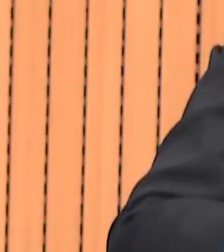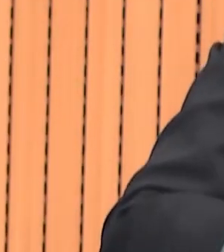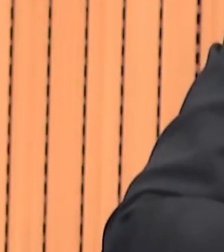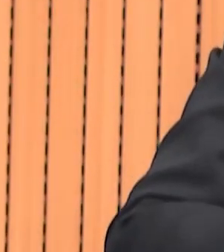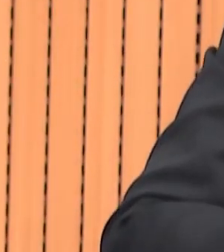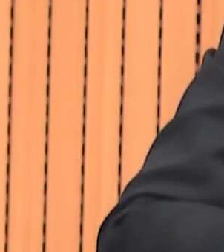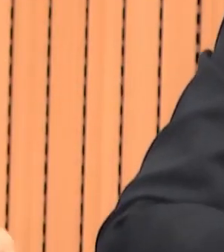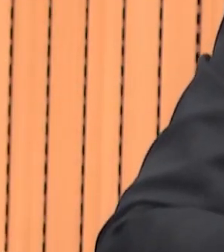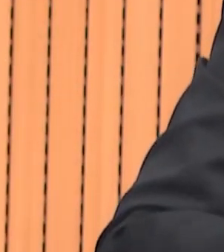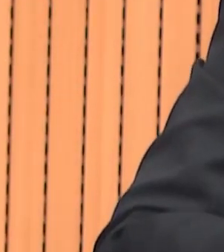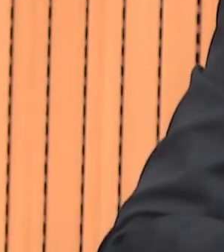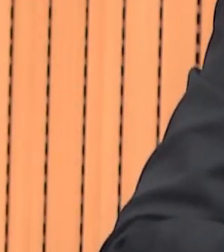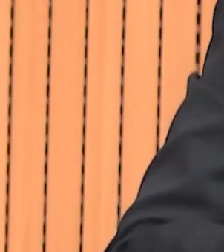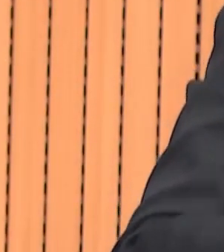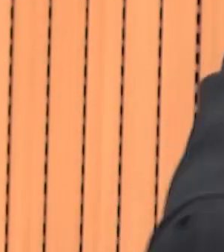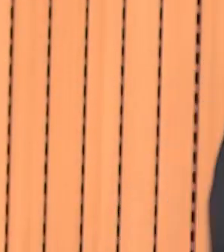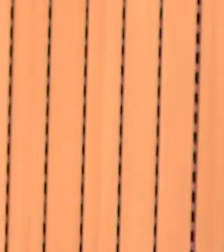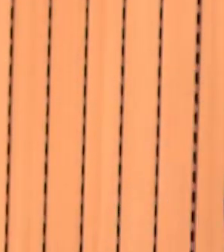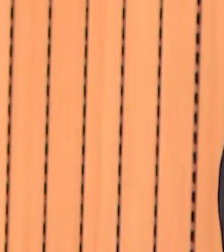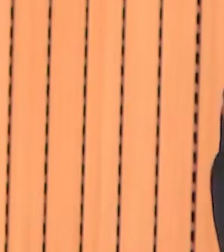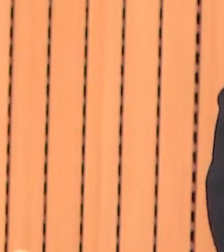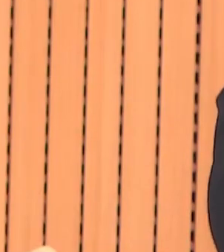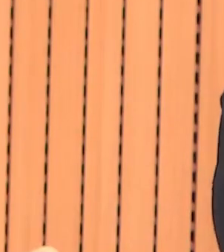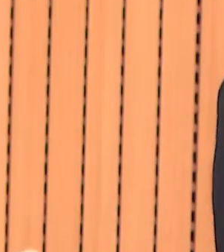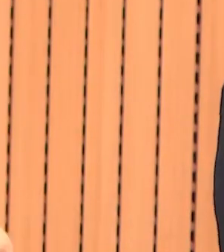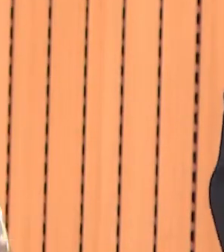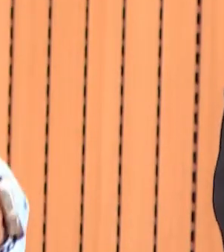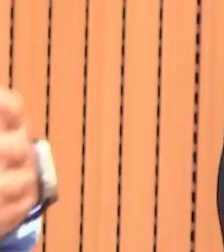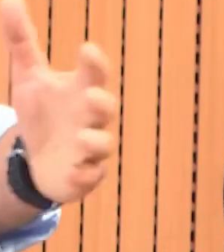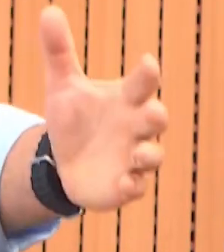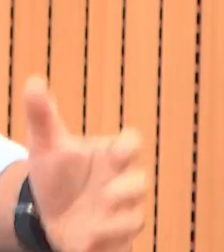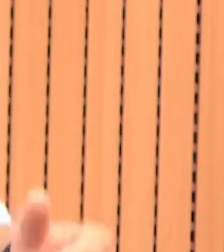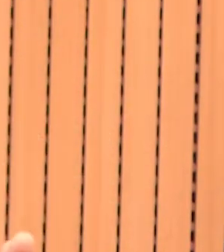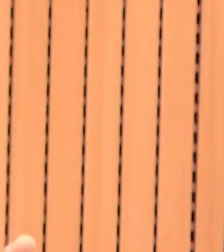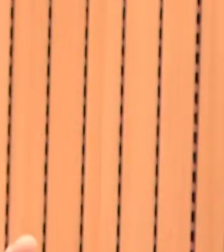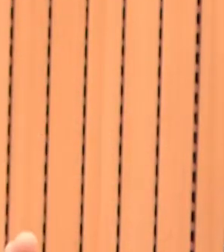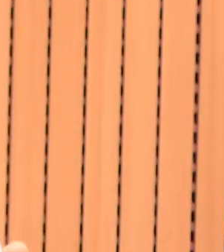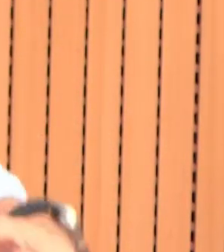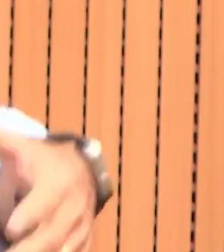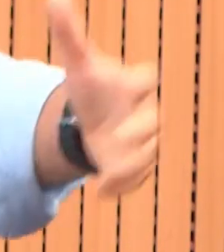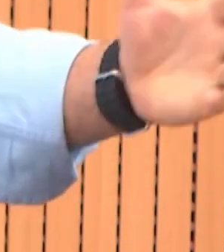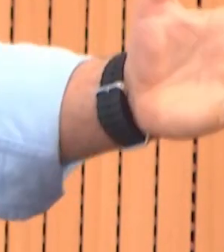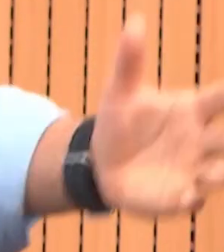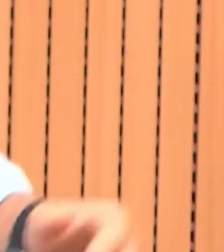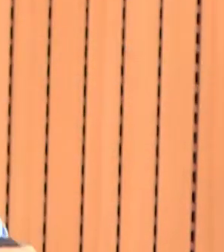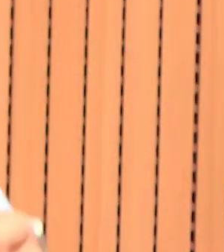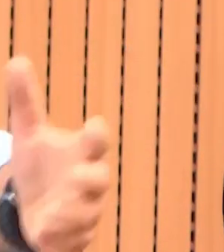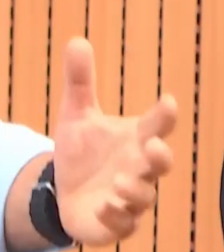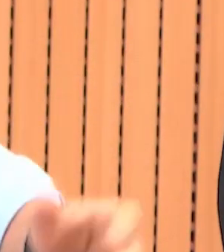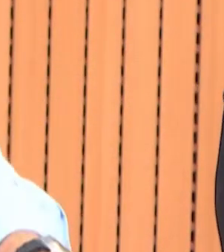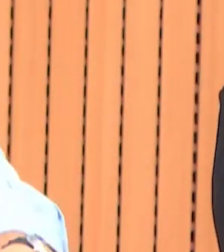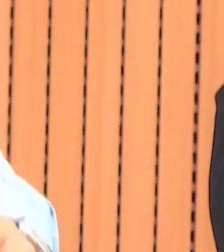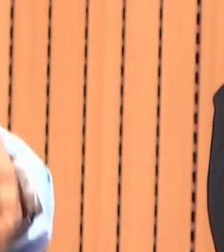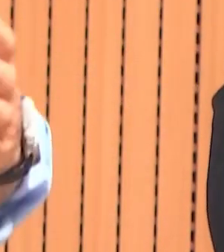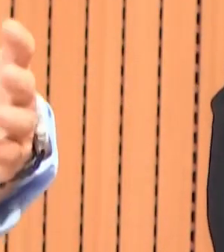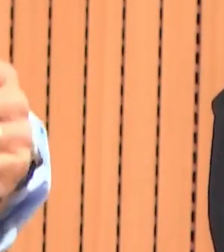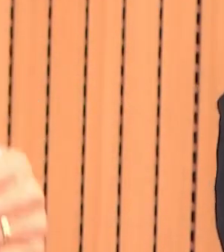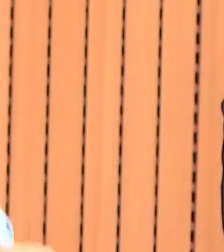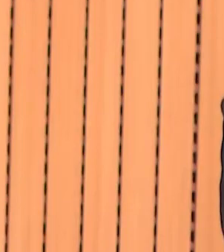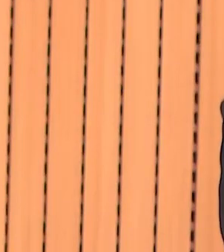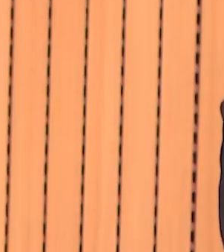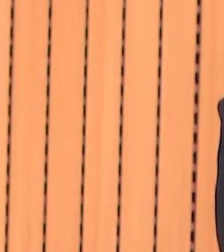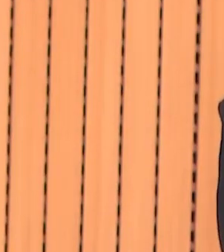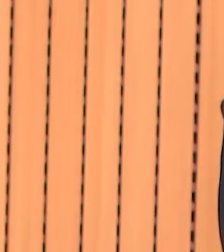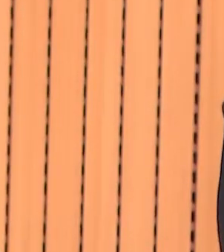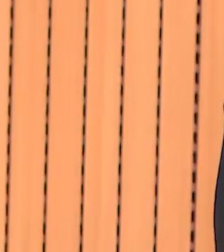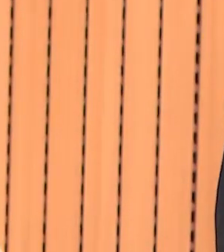alterações, e seria importante, né, que alguns dos meus pares que nos questionam ou que os questionam